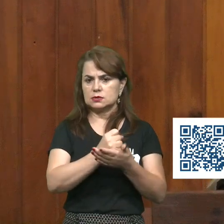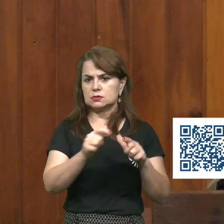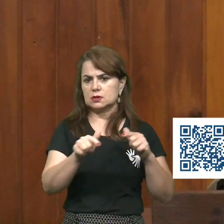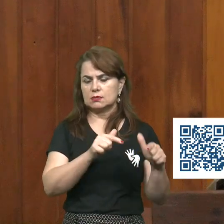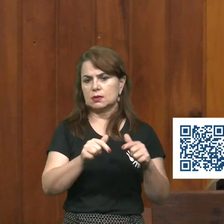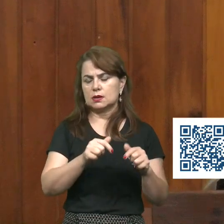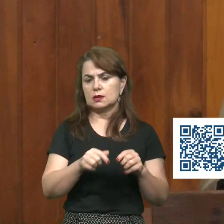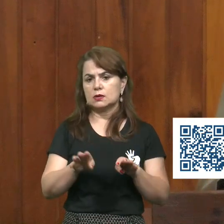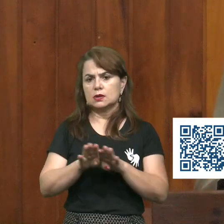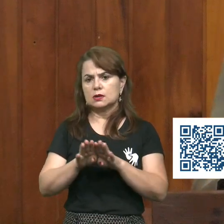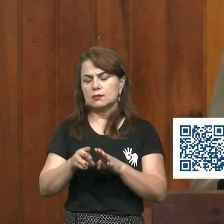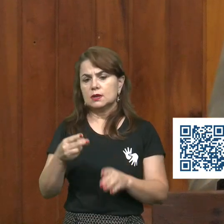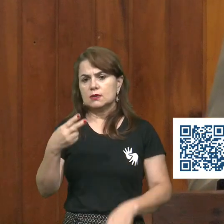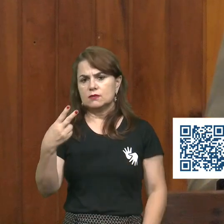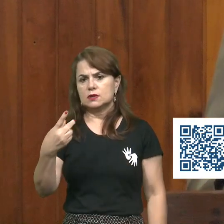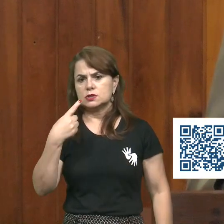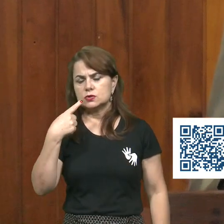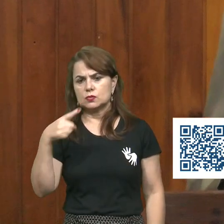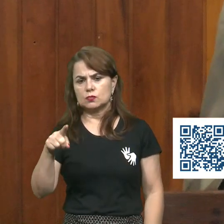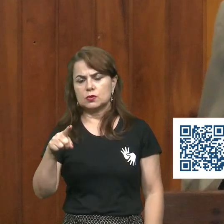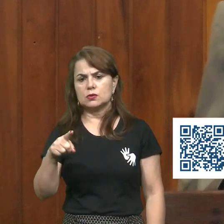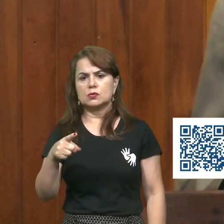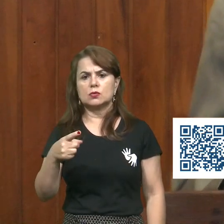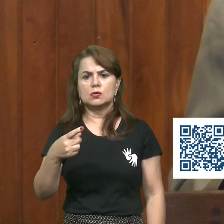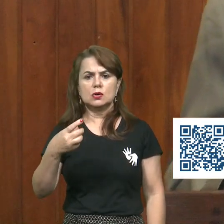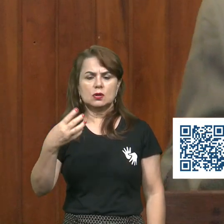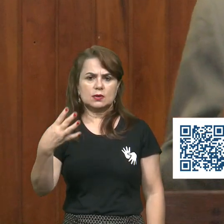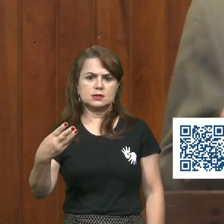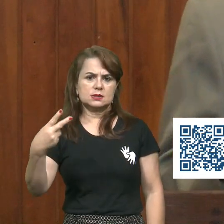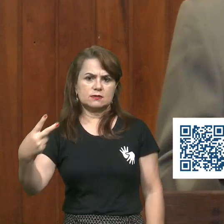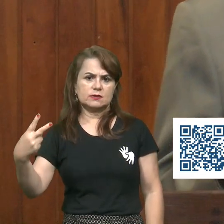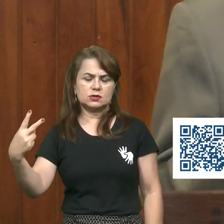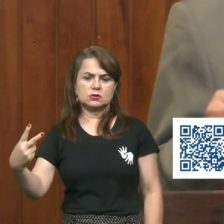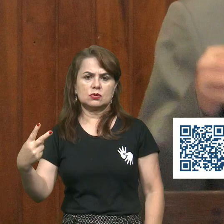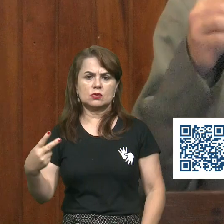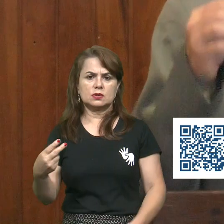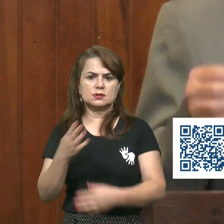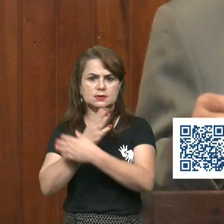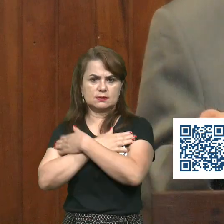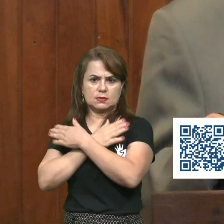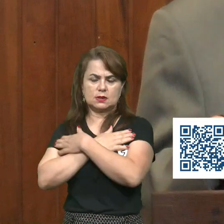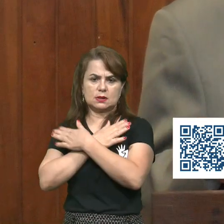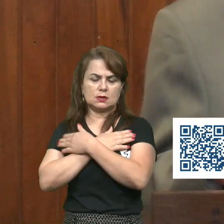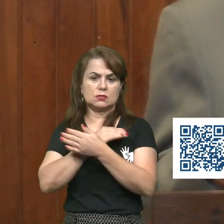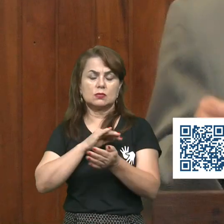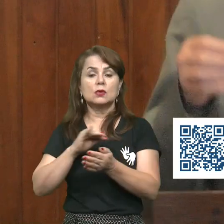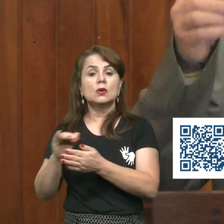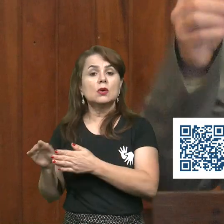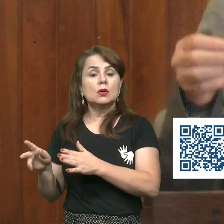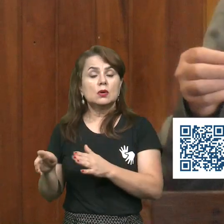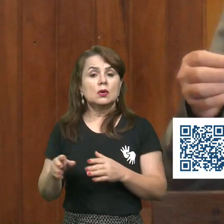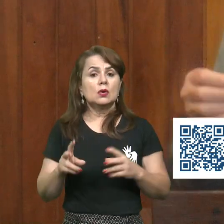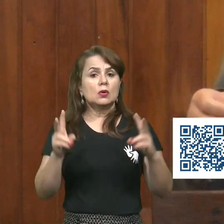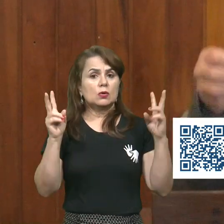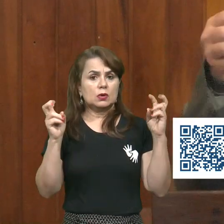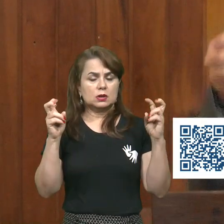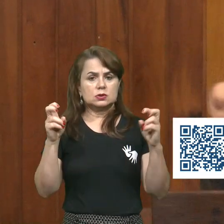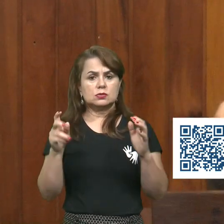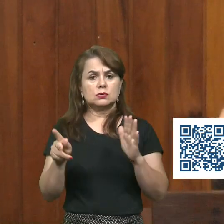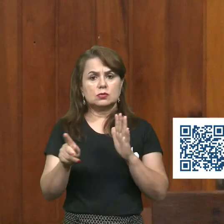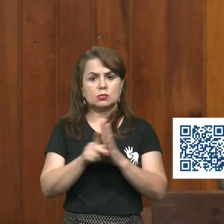20.722 desligamentos. Entre os setores que mais empregaram estão a agropecuária, a indústria,